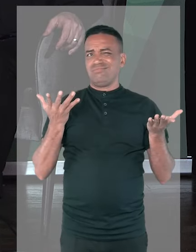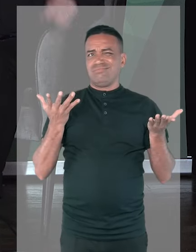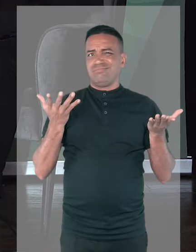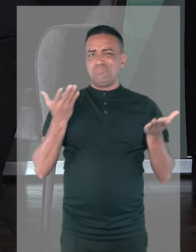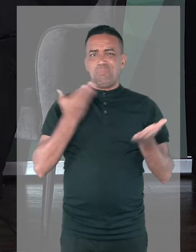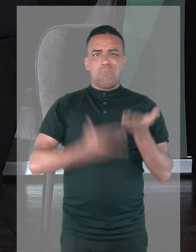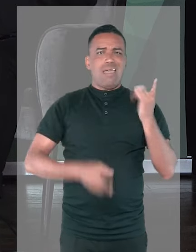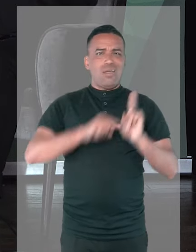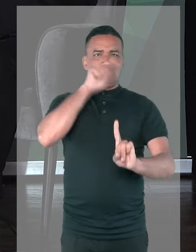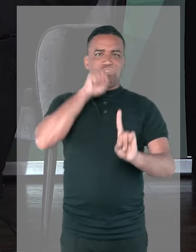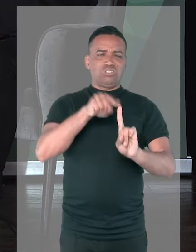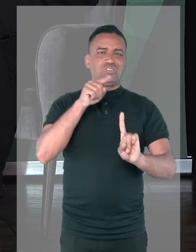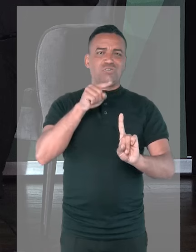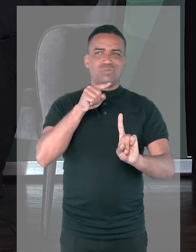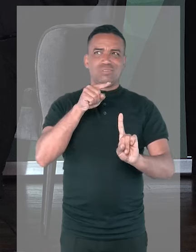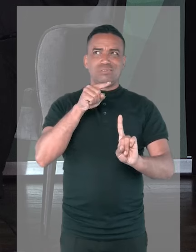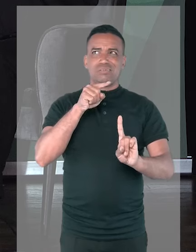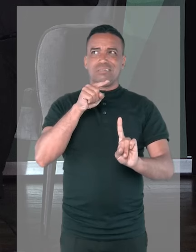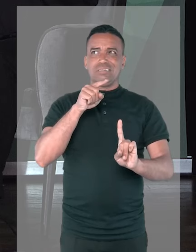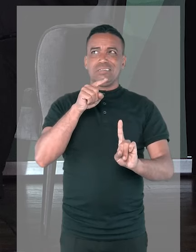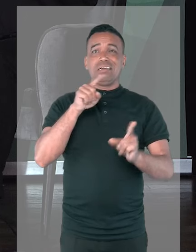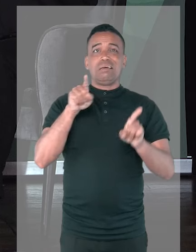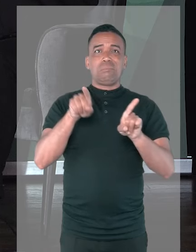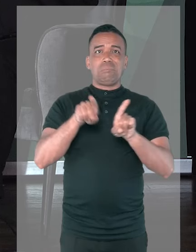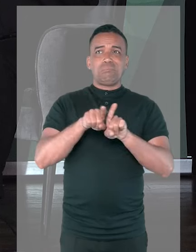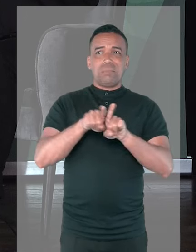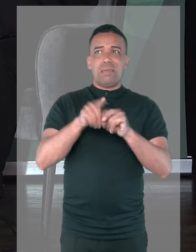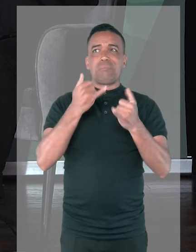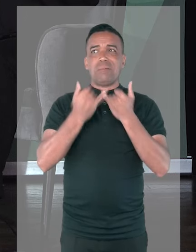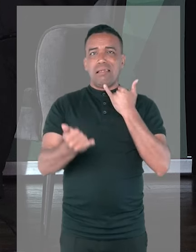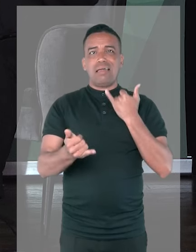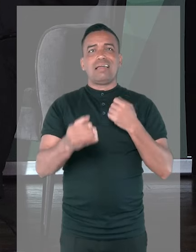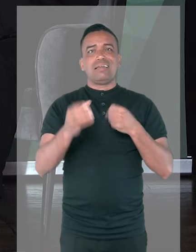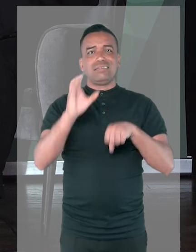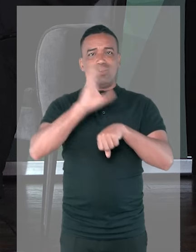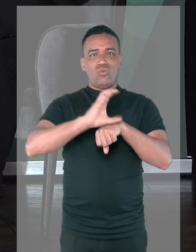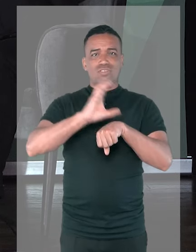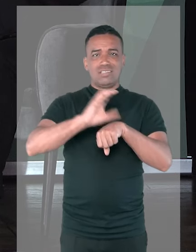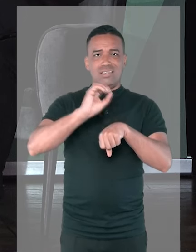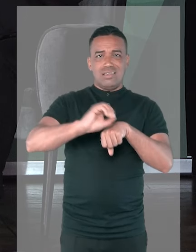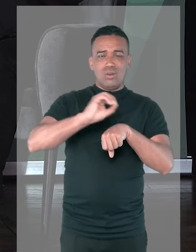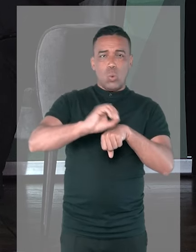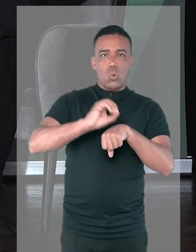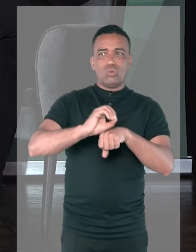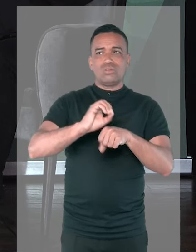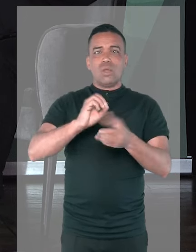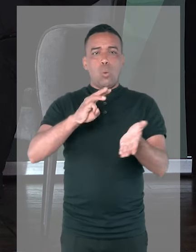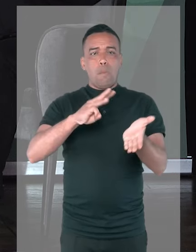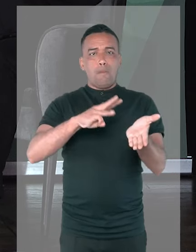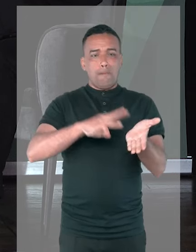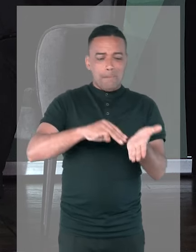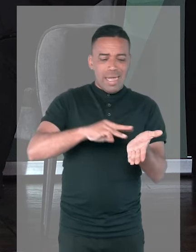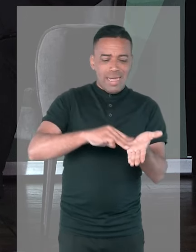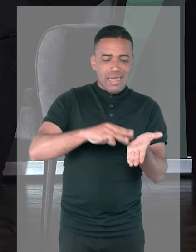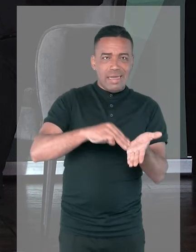e também porque parece aquele tipo de oficina que trabalha com os métodos de